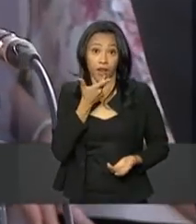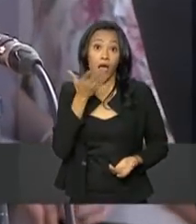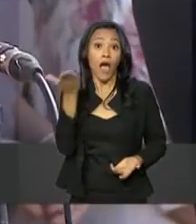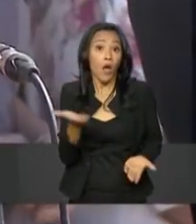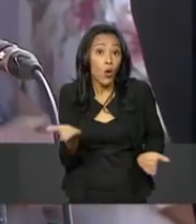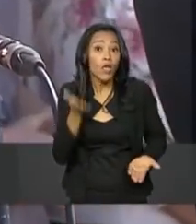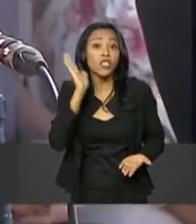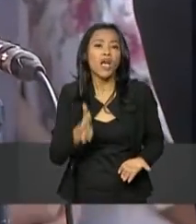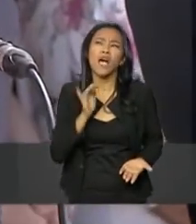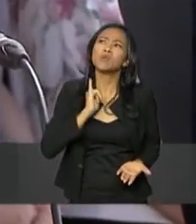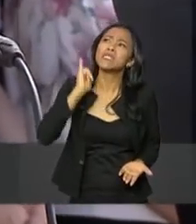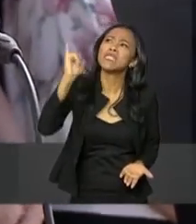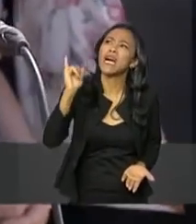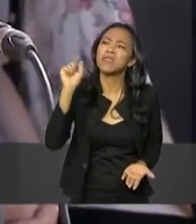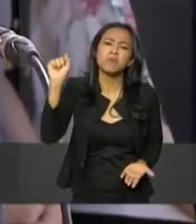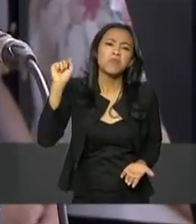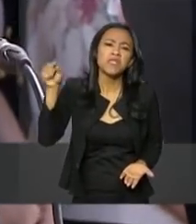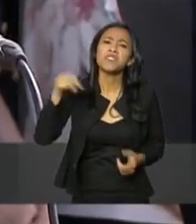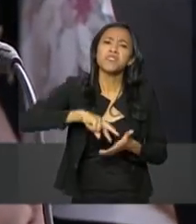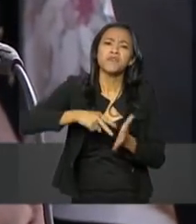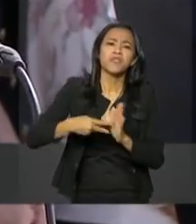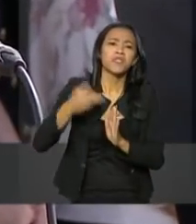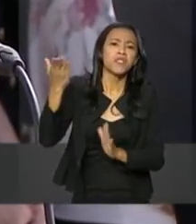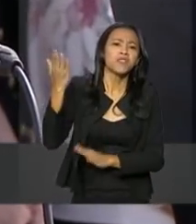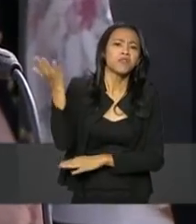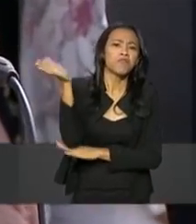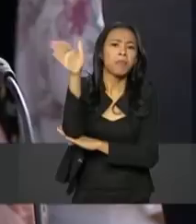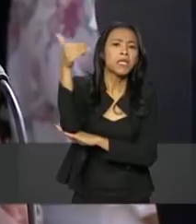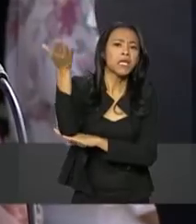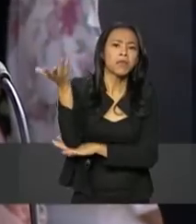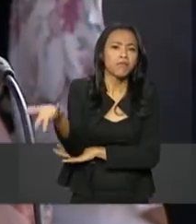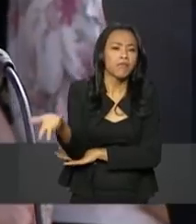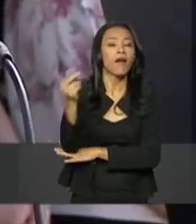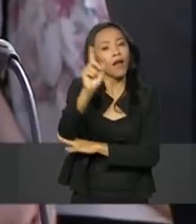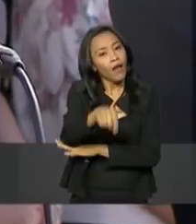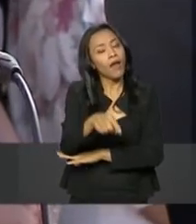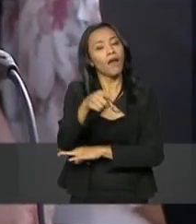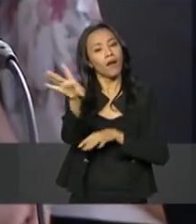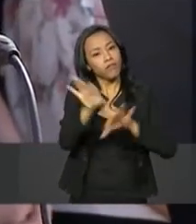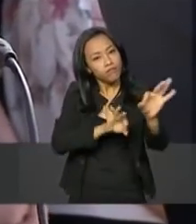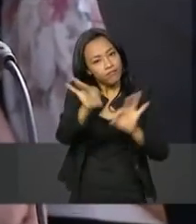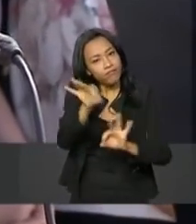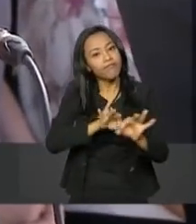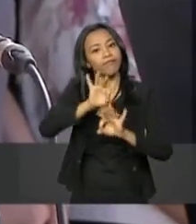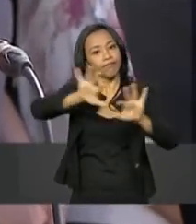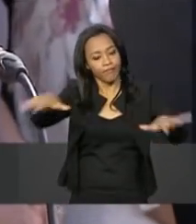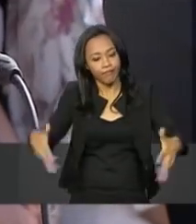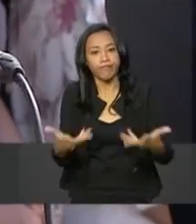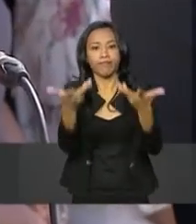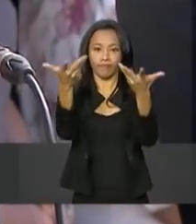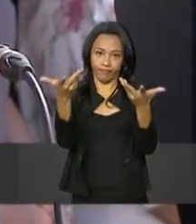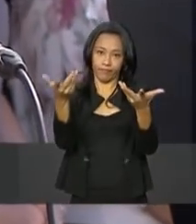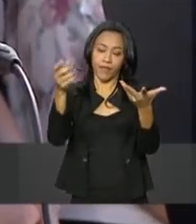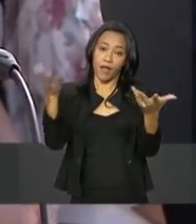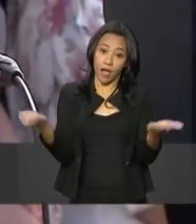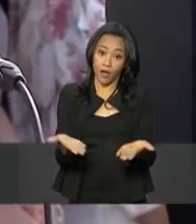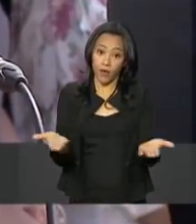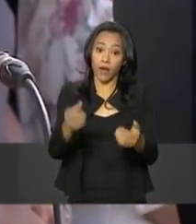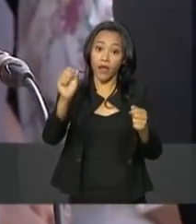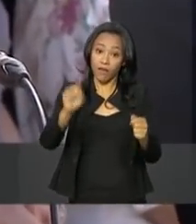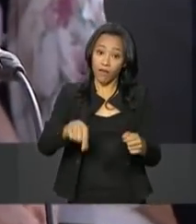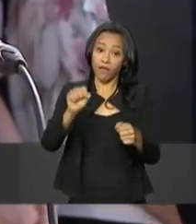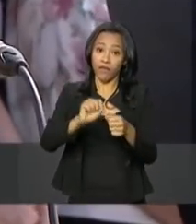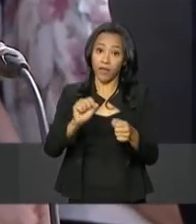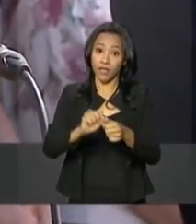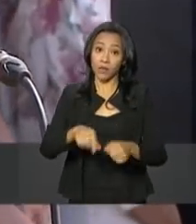para a bandeira. O que significa, comandante? Isso faz parte do cerimonial à bandeira, né? Então, agora é feito o sinal para a bandeira,